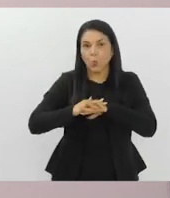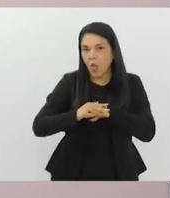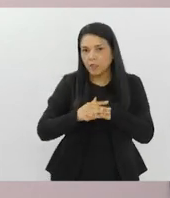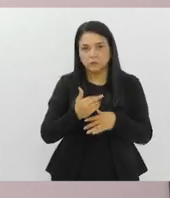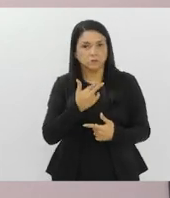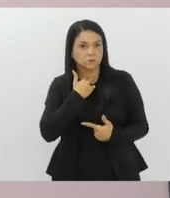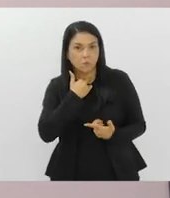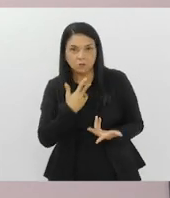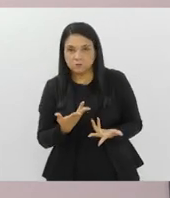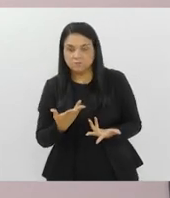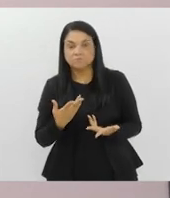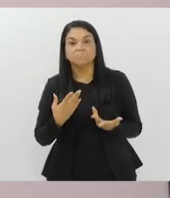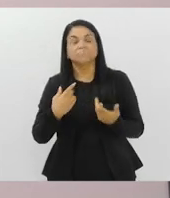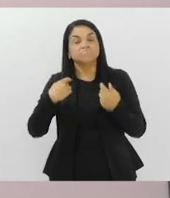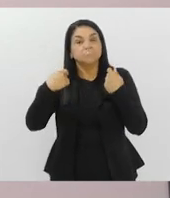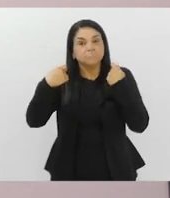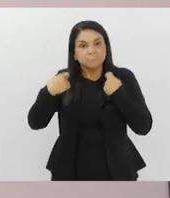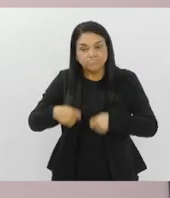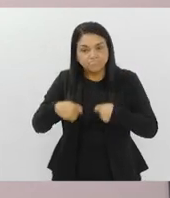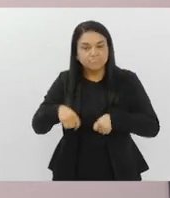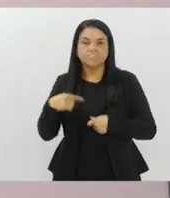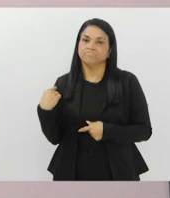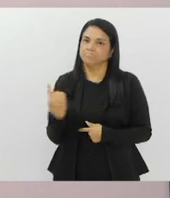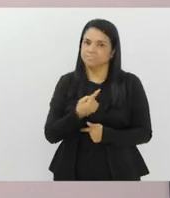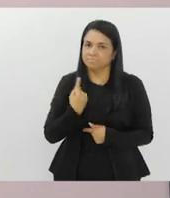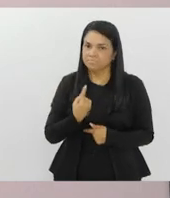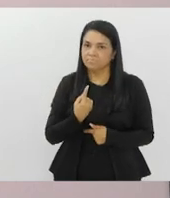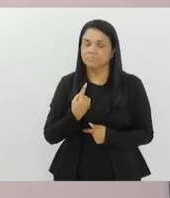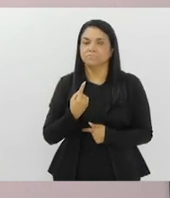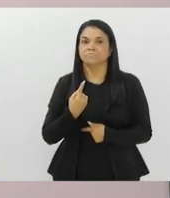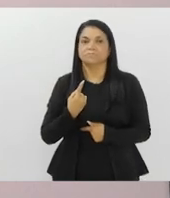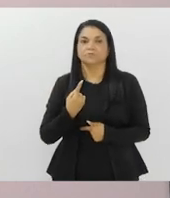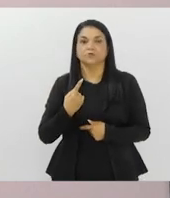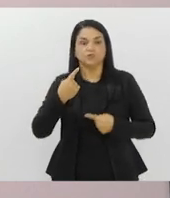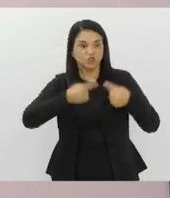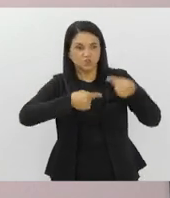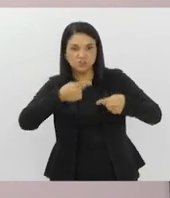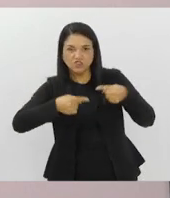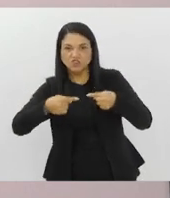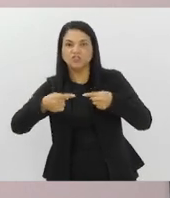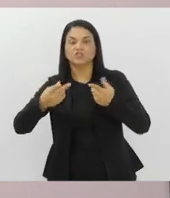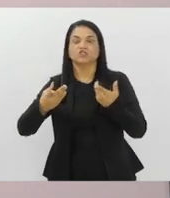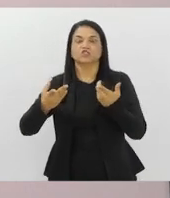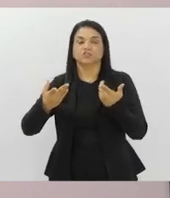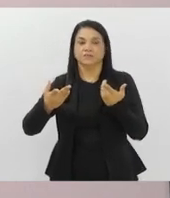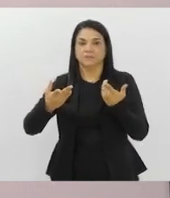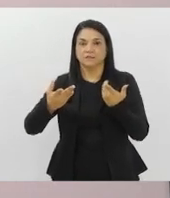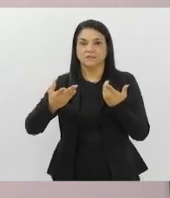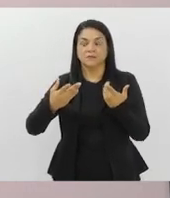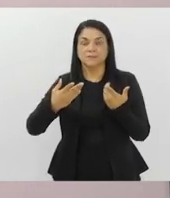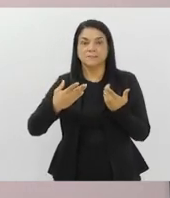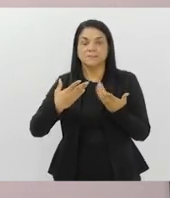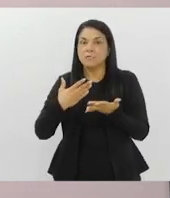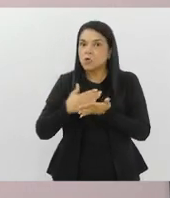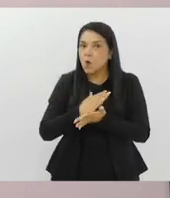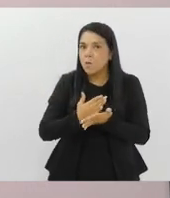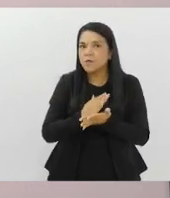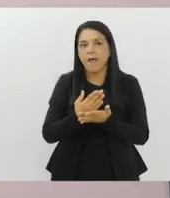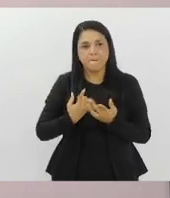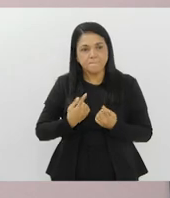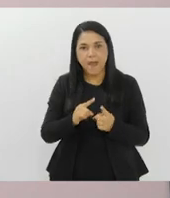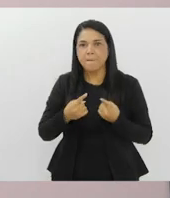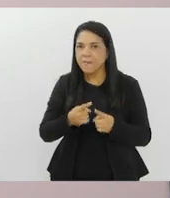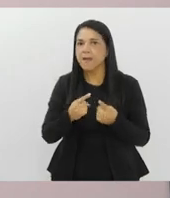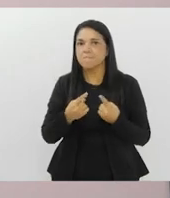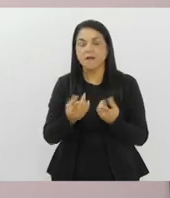é alguma coisa que a gente precisa fazer, precisa falar, precisa incomodar, precisa discutir, porque não é possível que